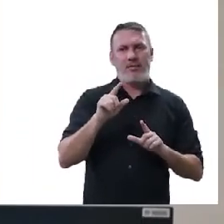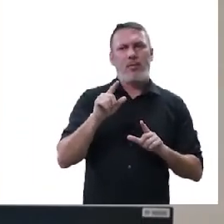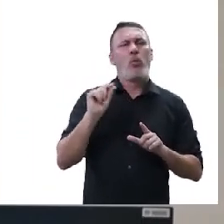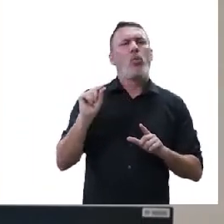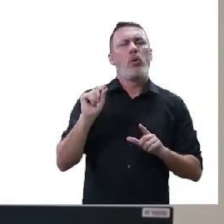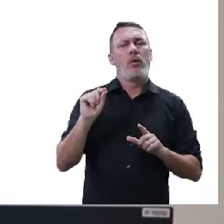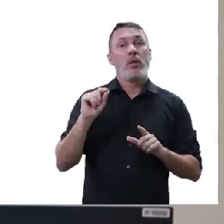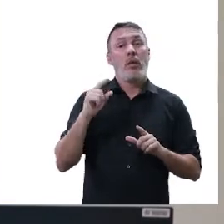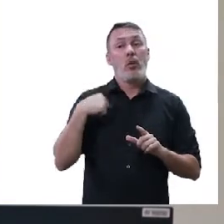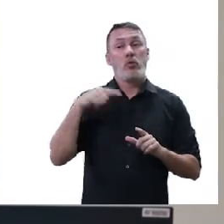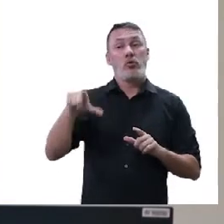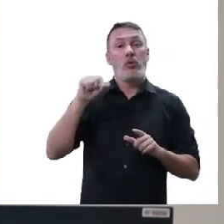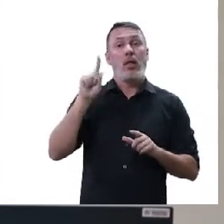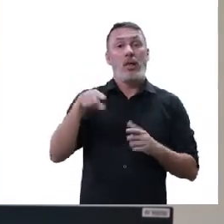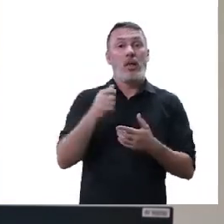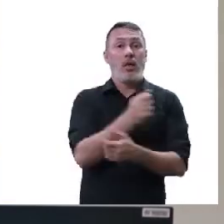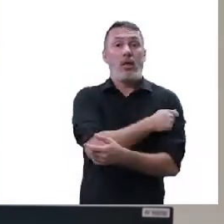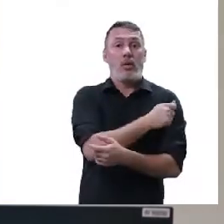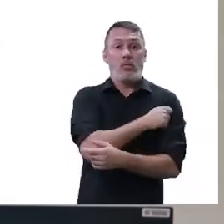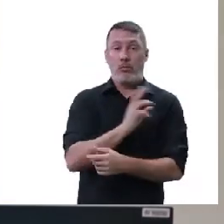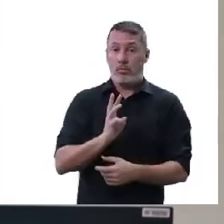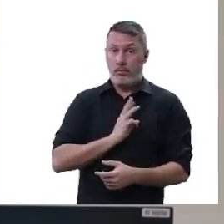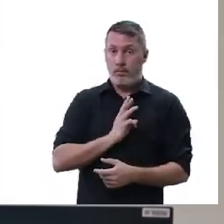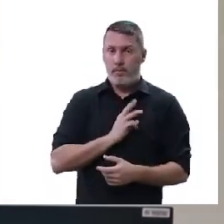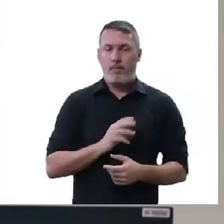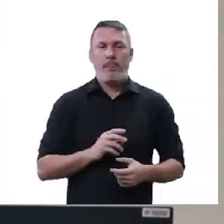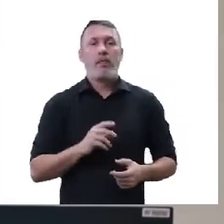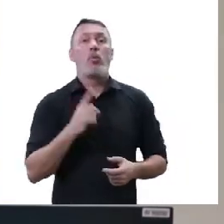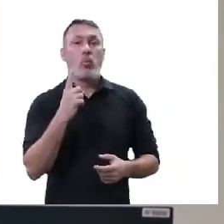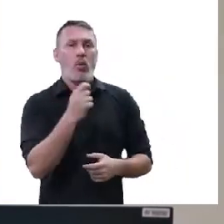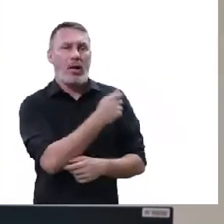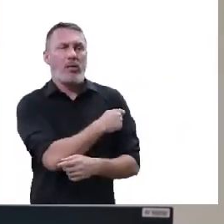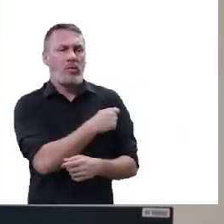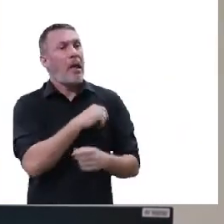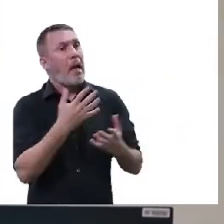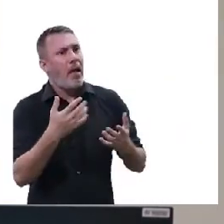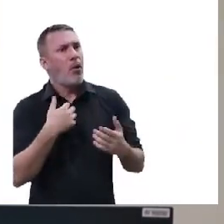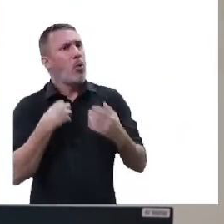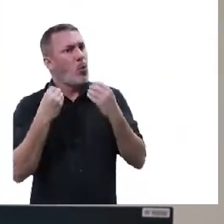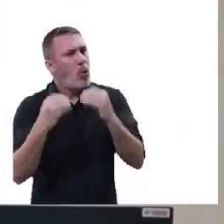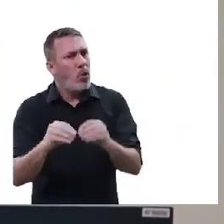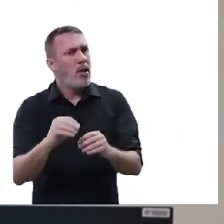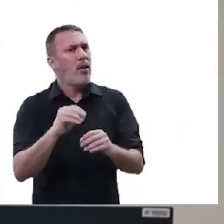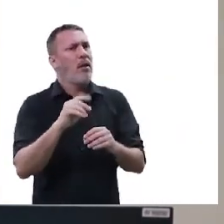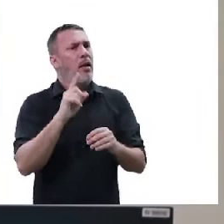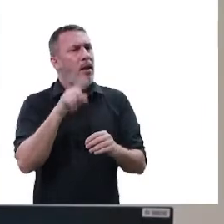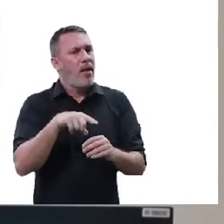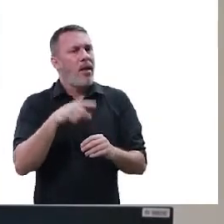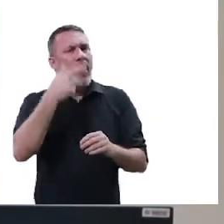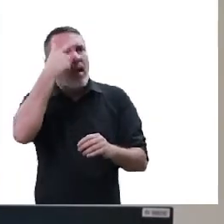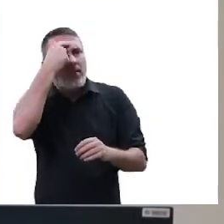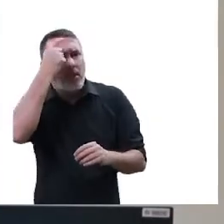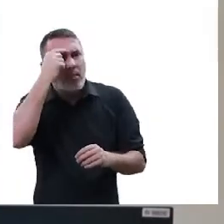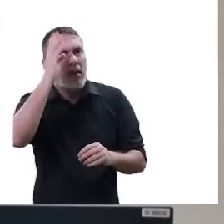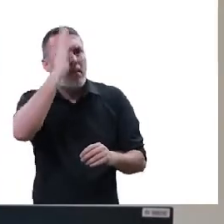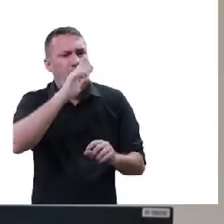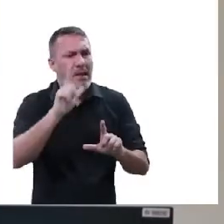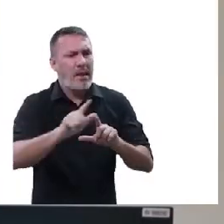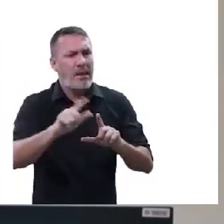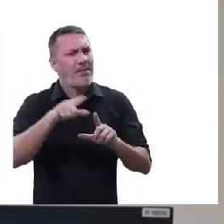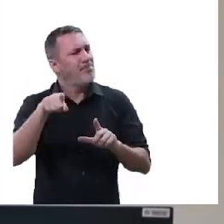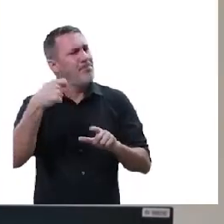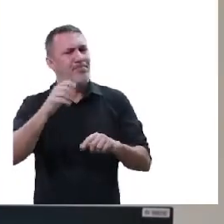numa conclusão e falou o seguinte: professor, eu joguei na minha conclusão que a Academia Brasileira de Letras deveria ser o agente